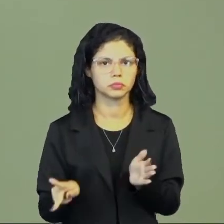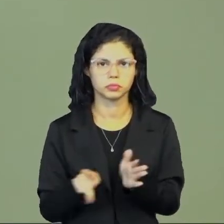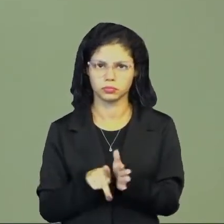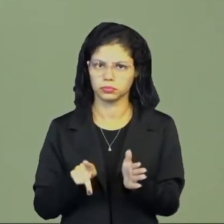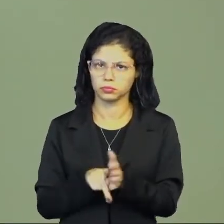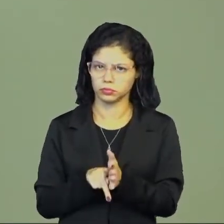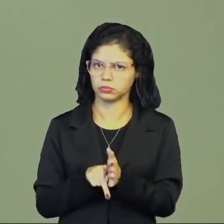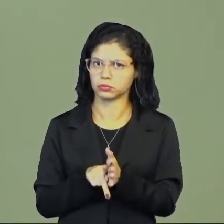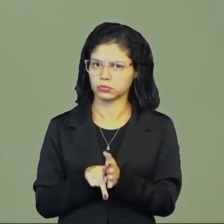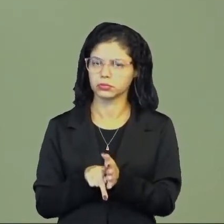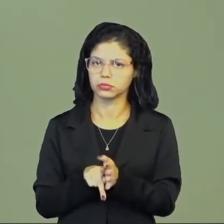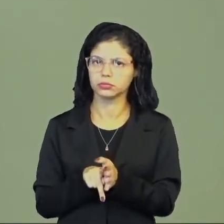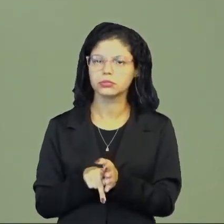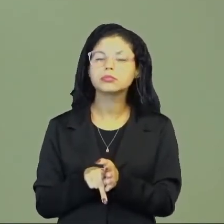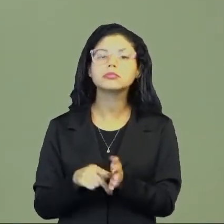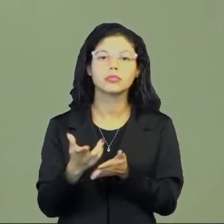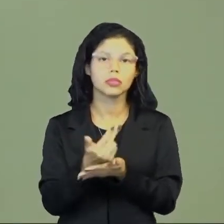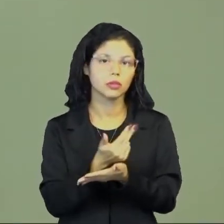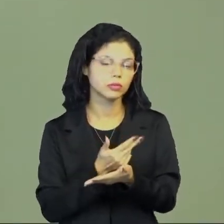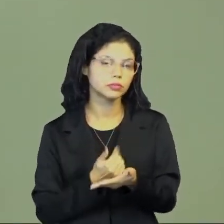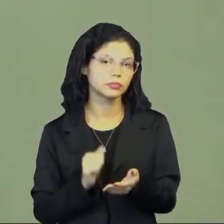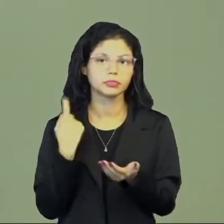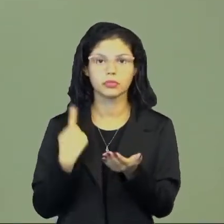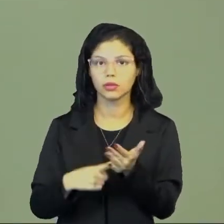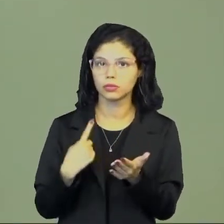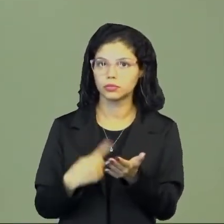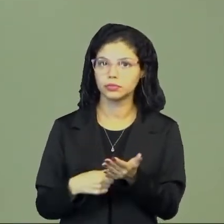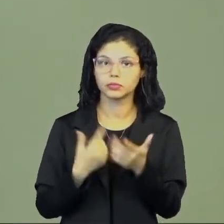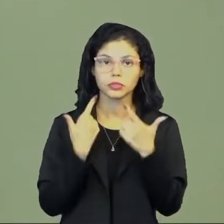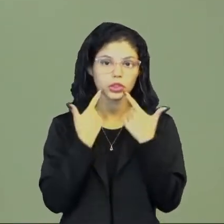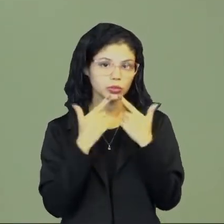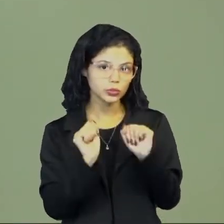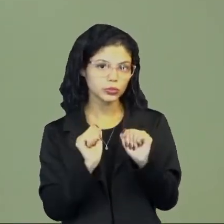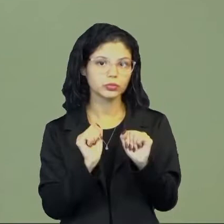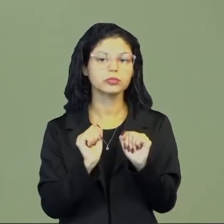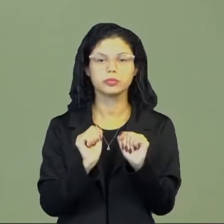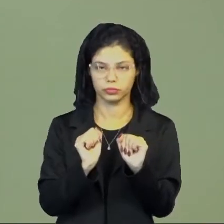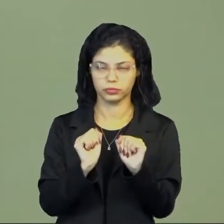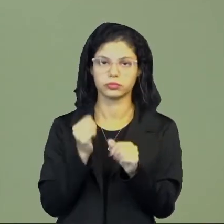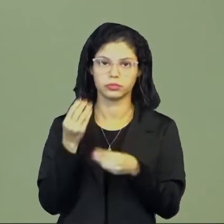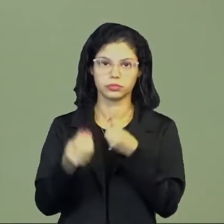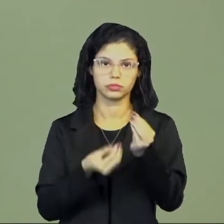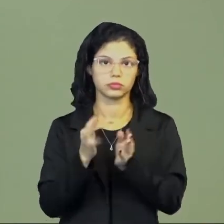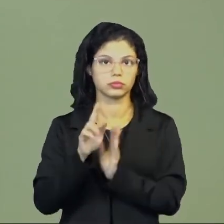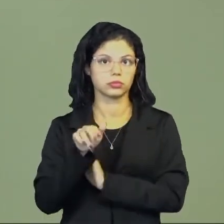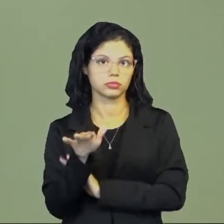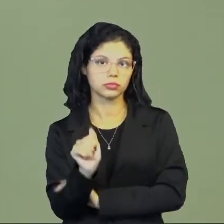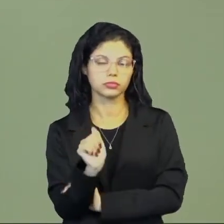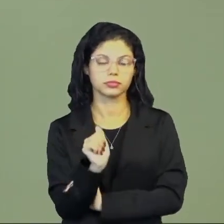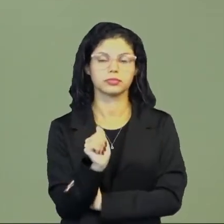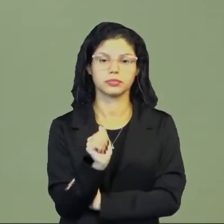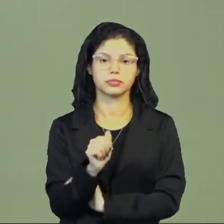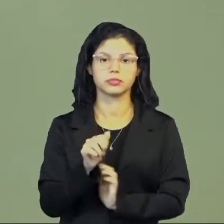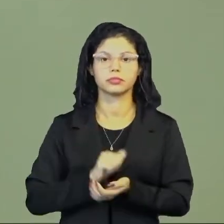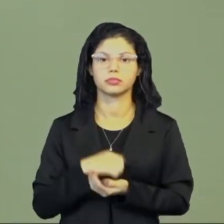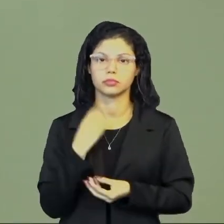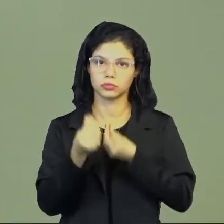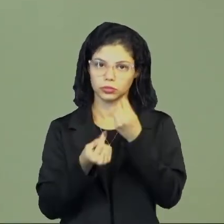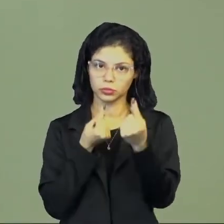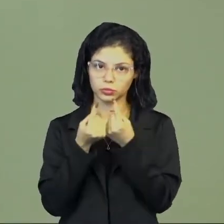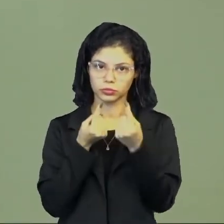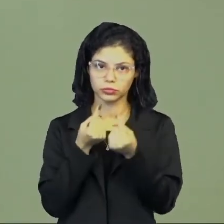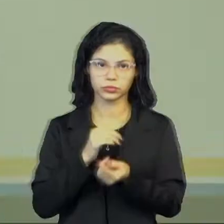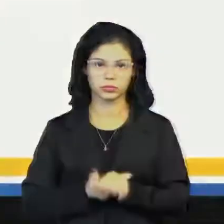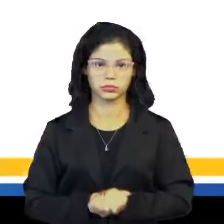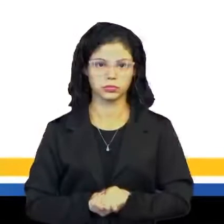que as artes são consideradas uma linguagem, Porque é uma forma também de